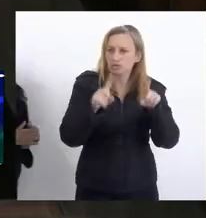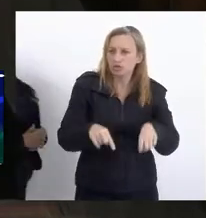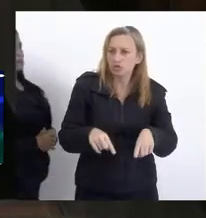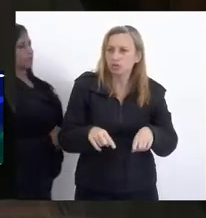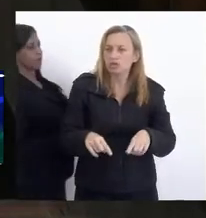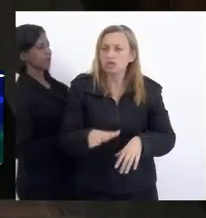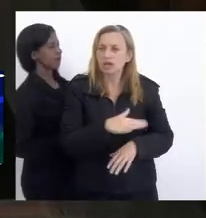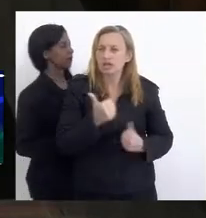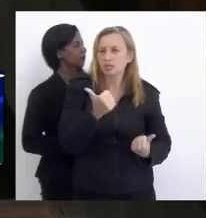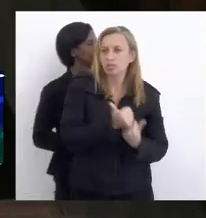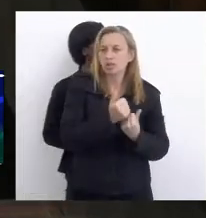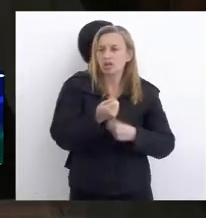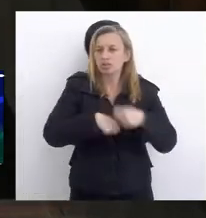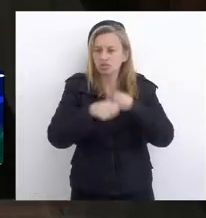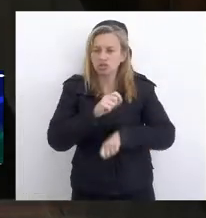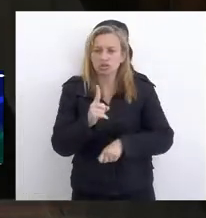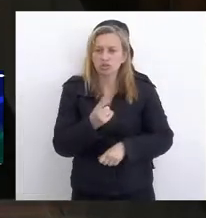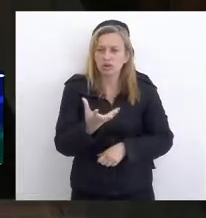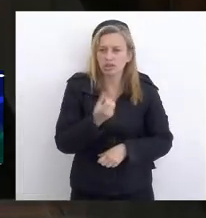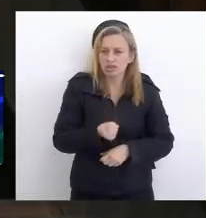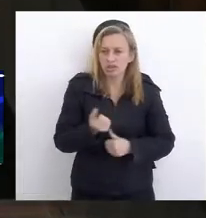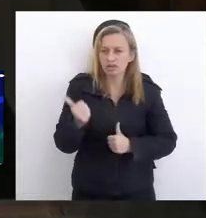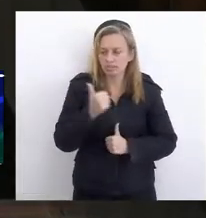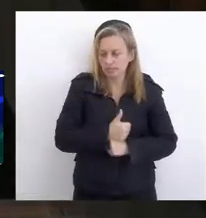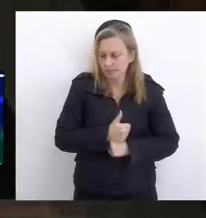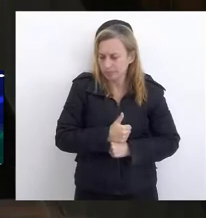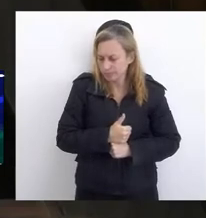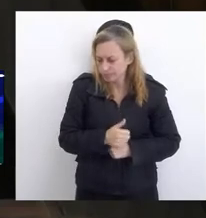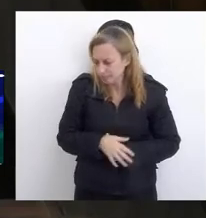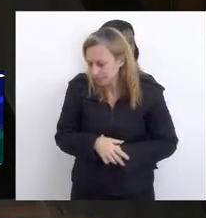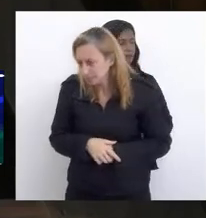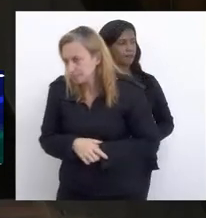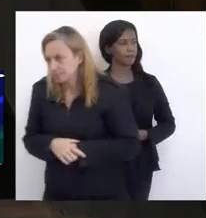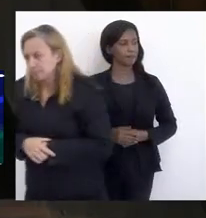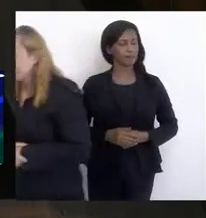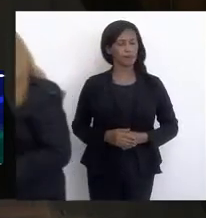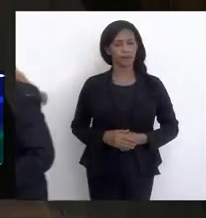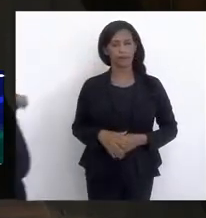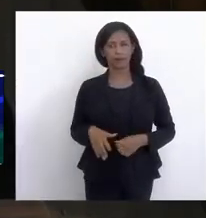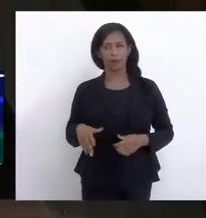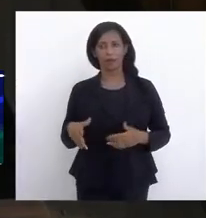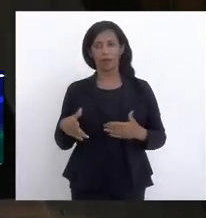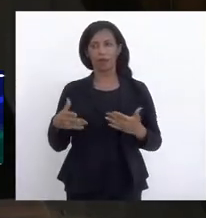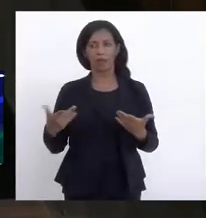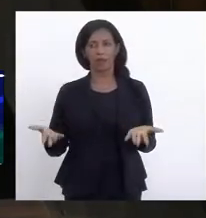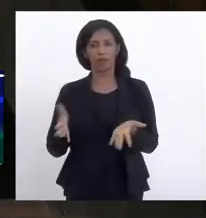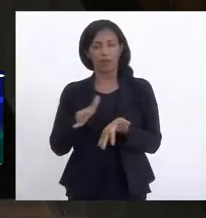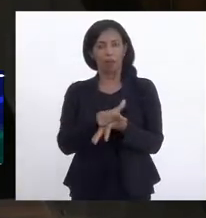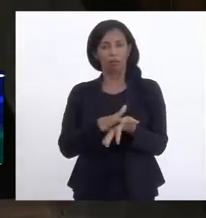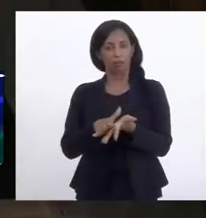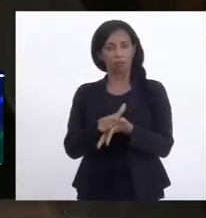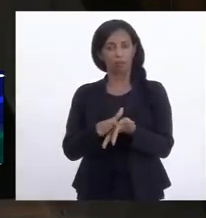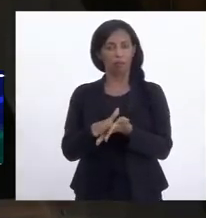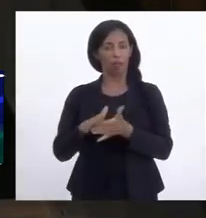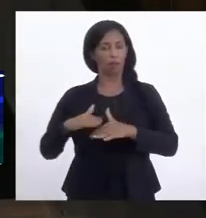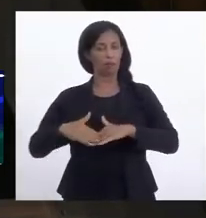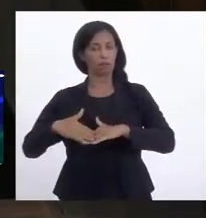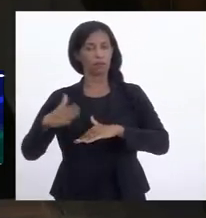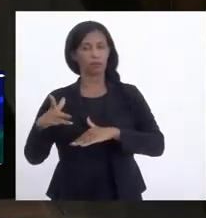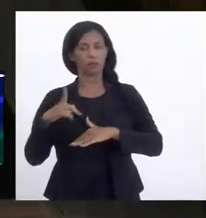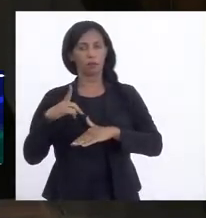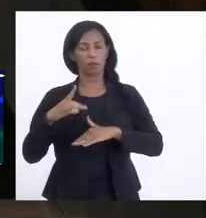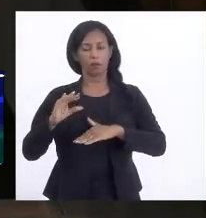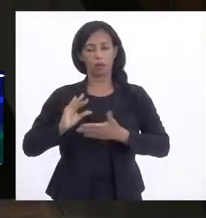de apoio administrativo não recebem o piso regional fixado pela Assembleia Legislativa. Enfim, nada demais em ter um